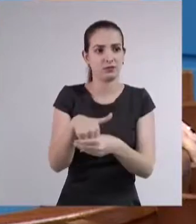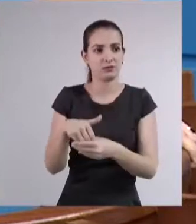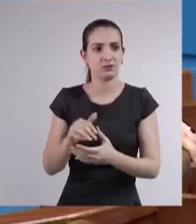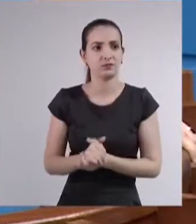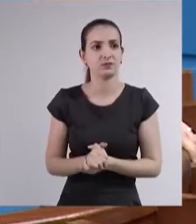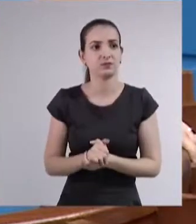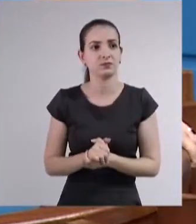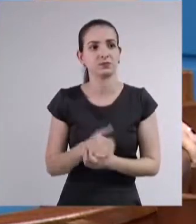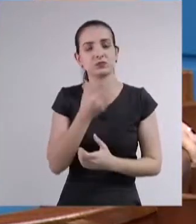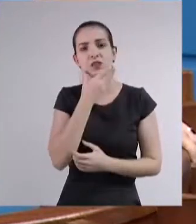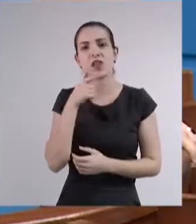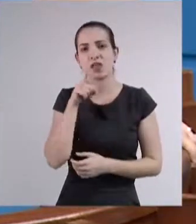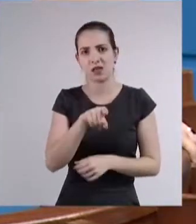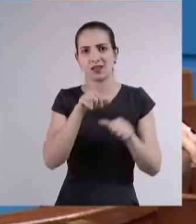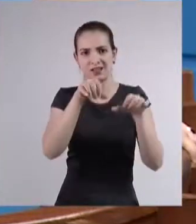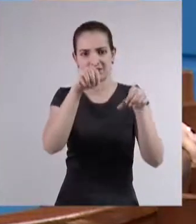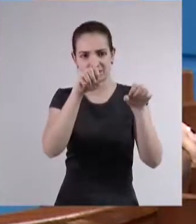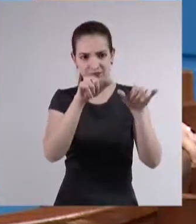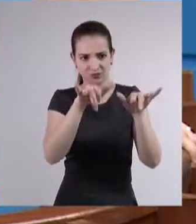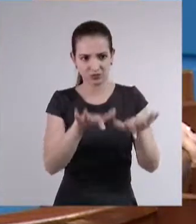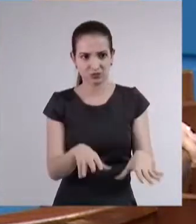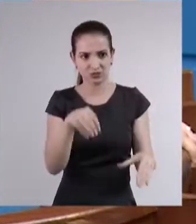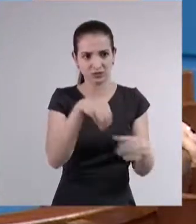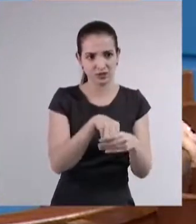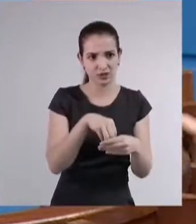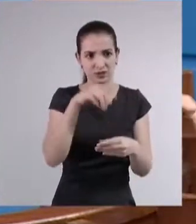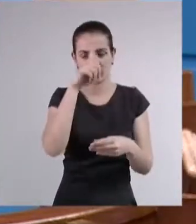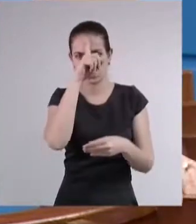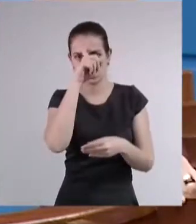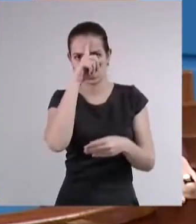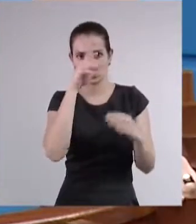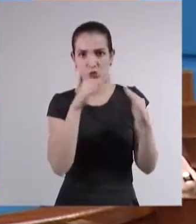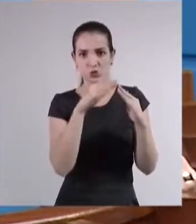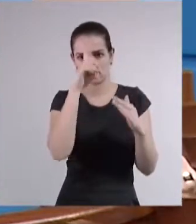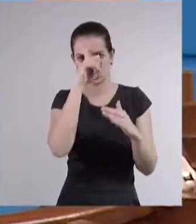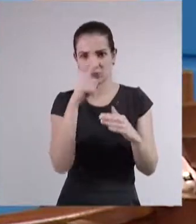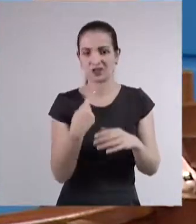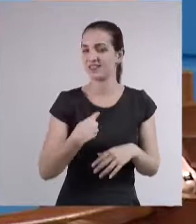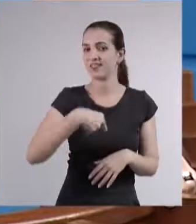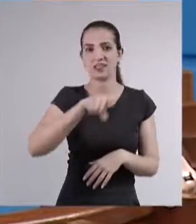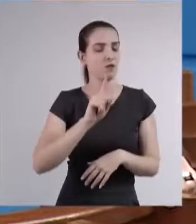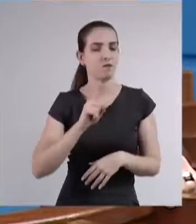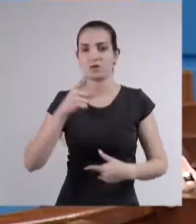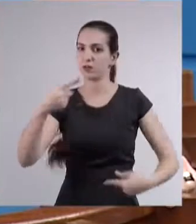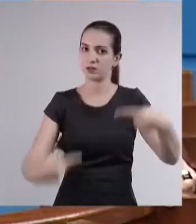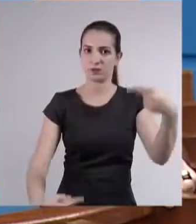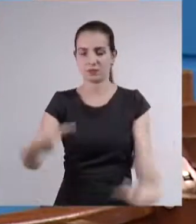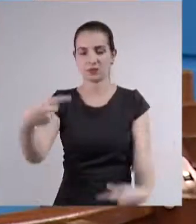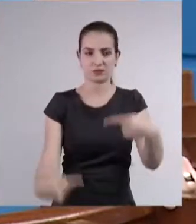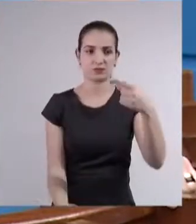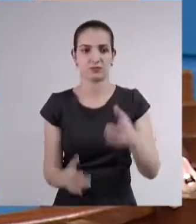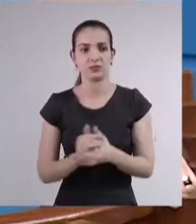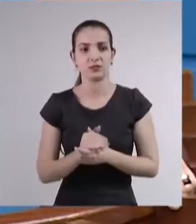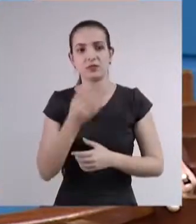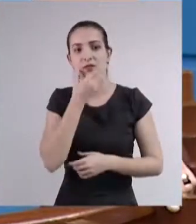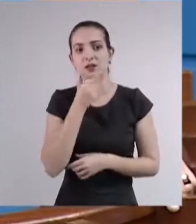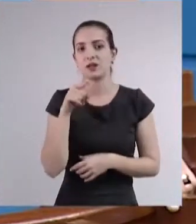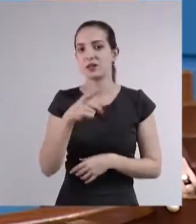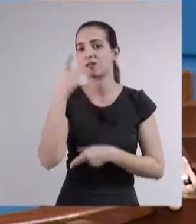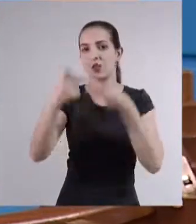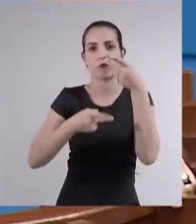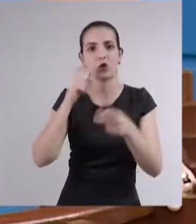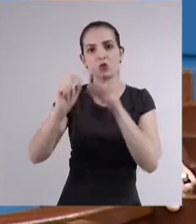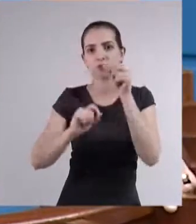Ele ficou no hospital e não foi a um debate. Ele não falou o que ele quer